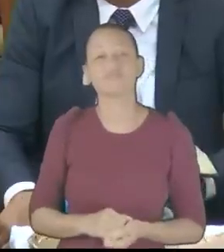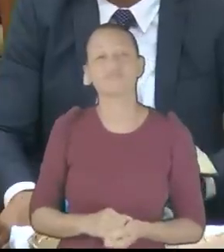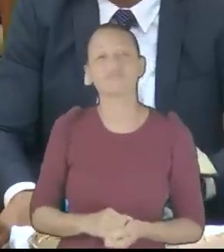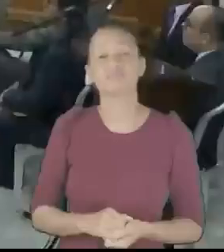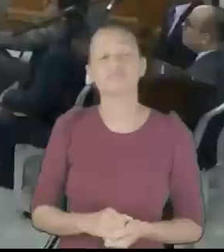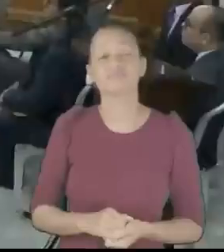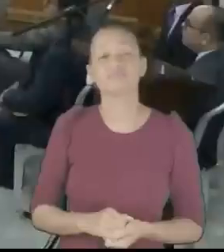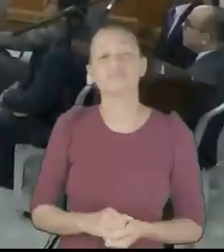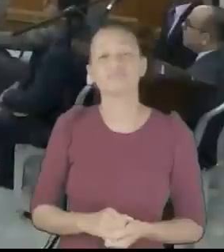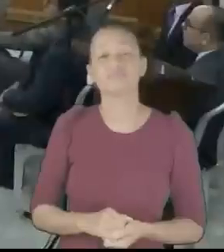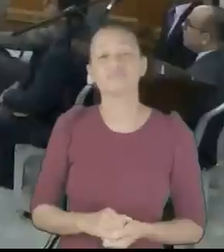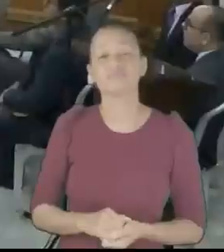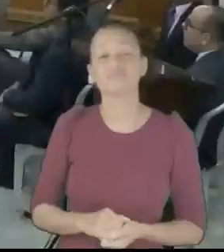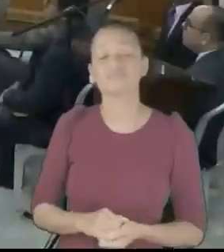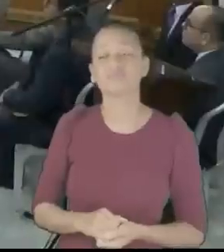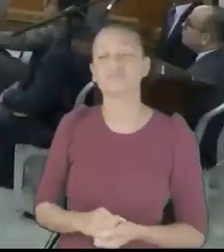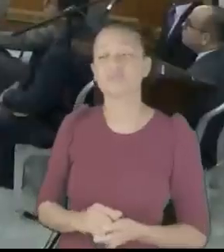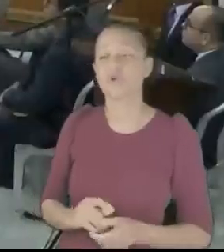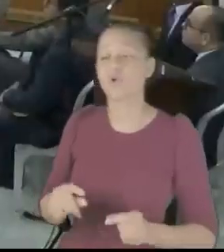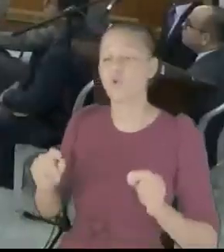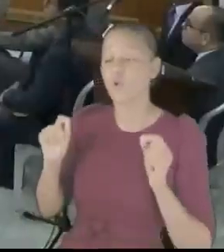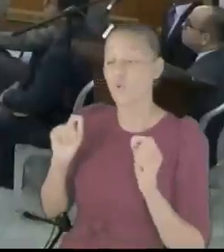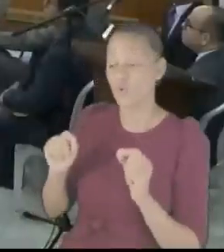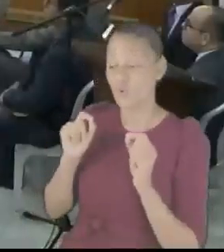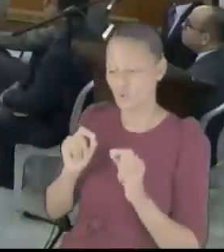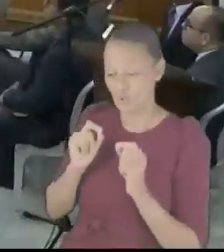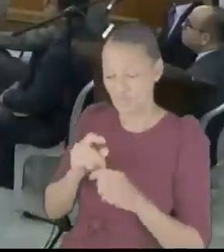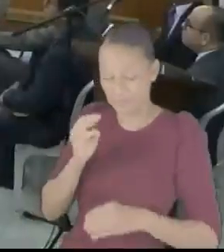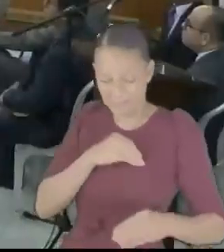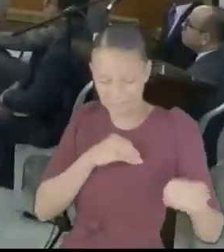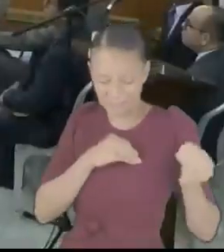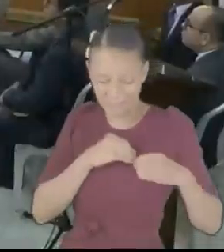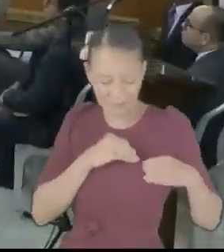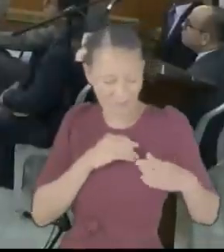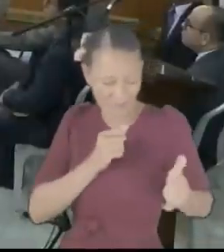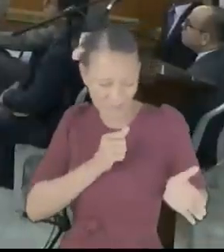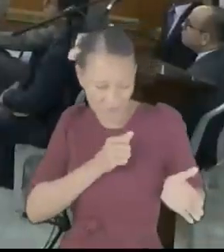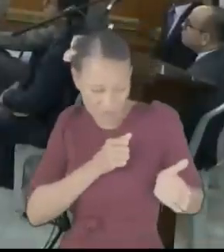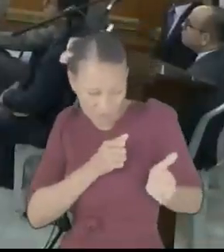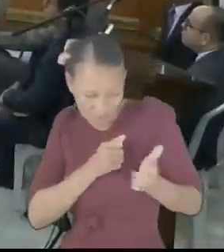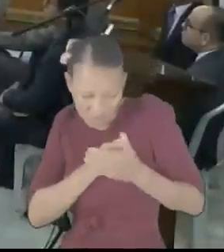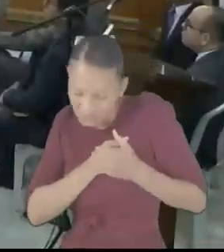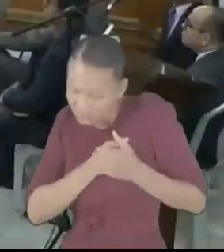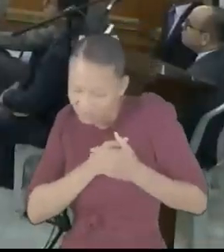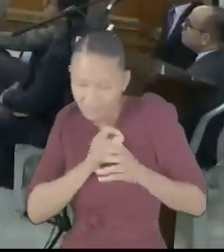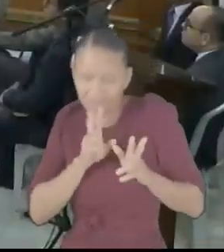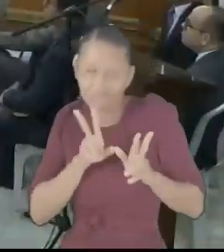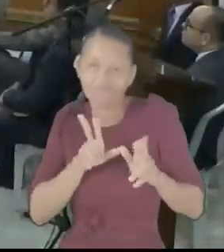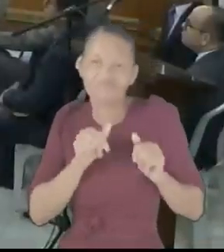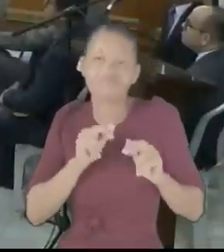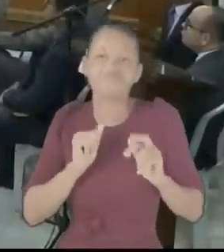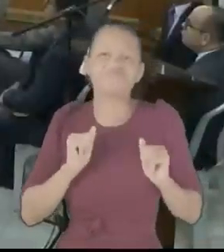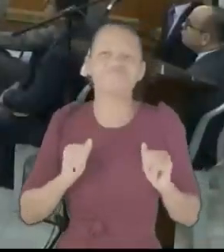O que encobre as suas transgressões nunca